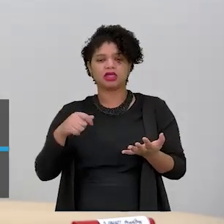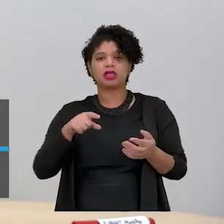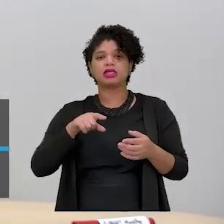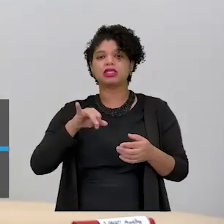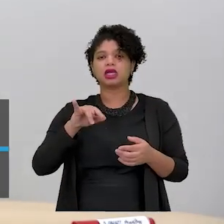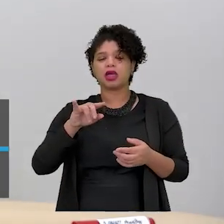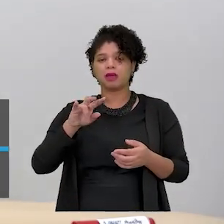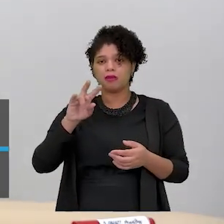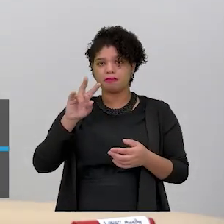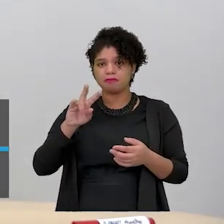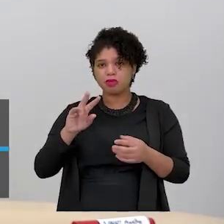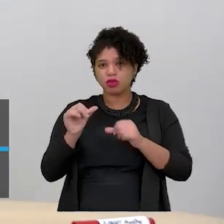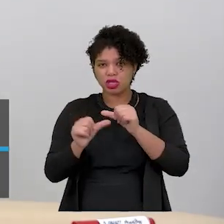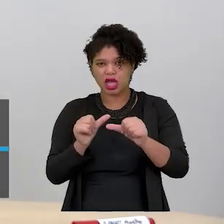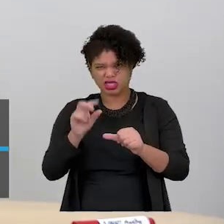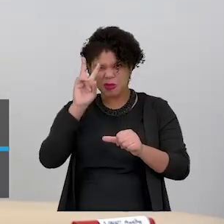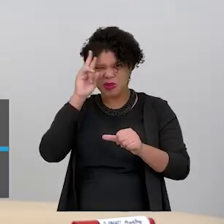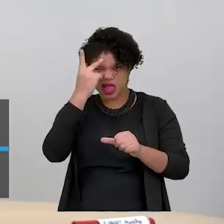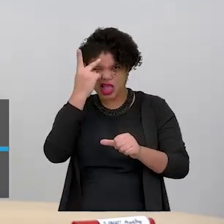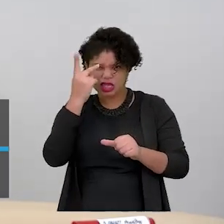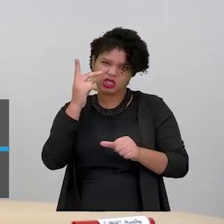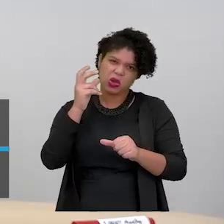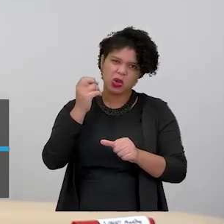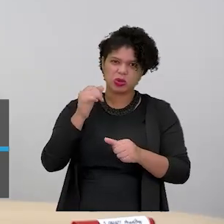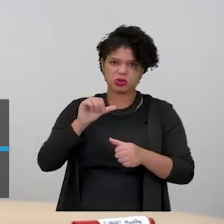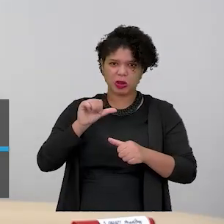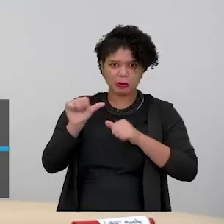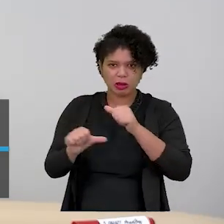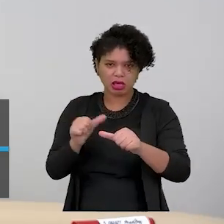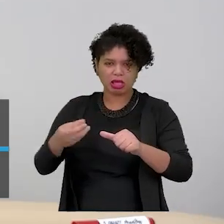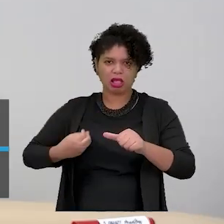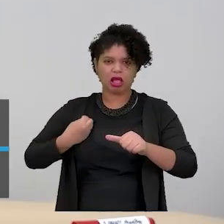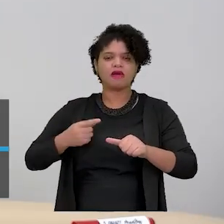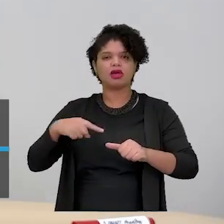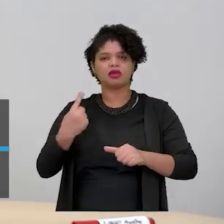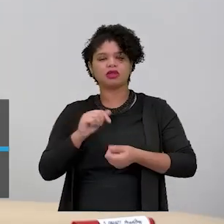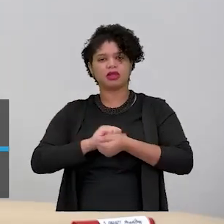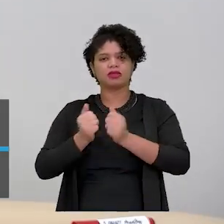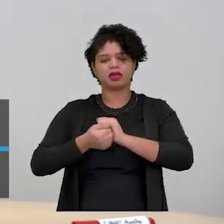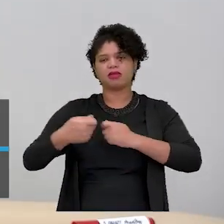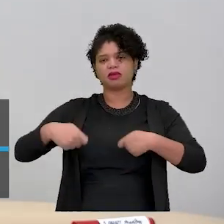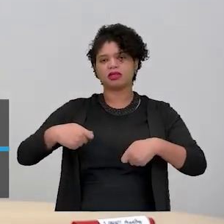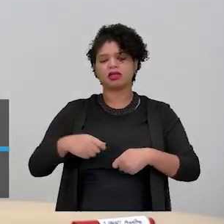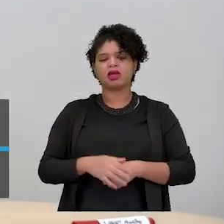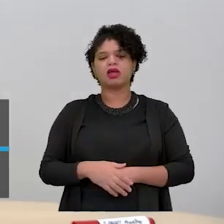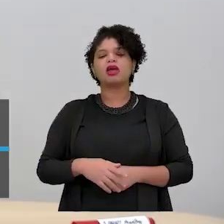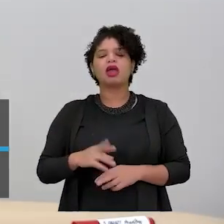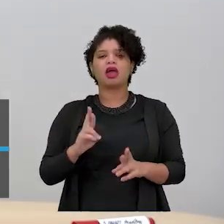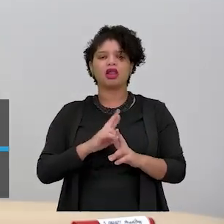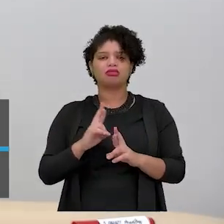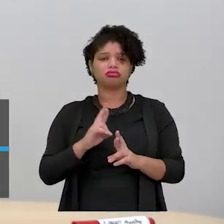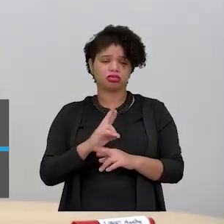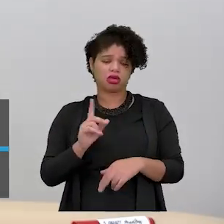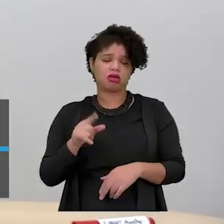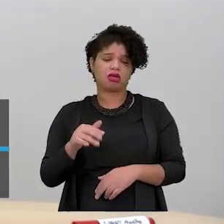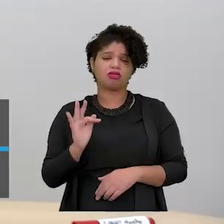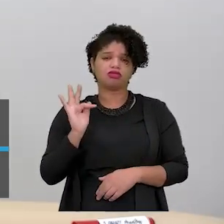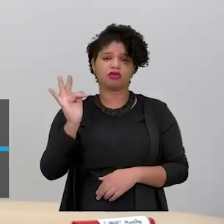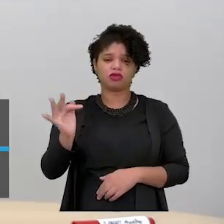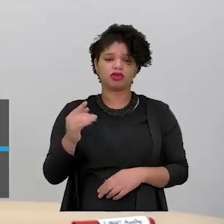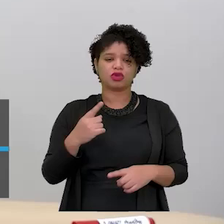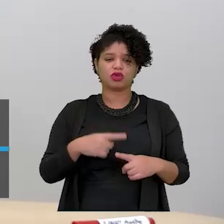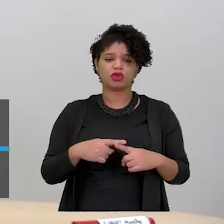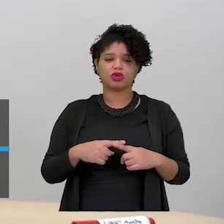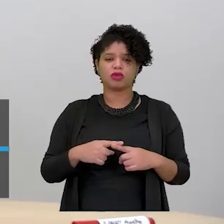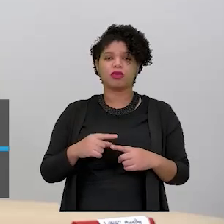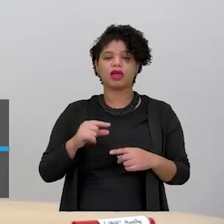eventuais mudanças, não é? E a nossa relação com o futuro é assim, é cada segundinho que se passa é o presente